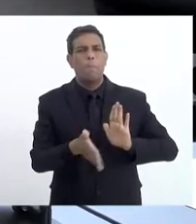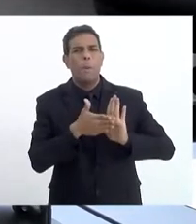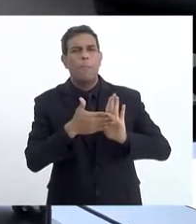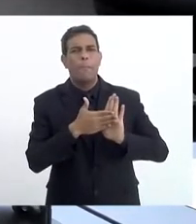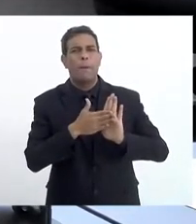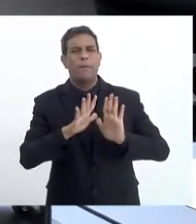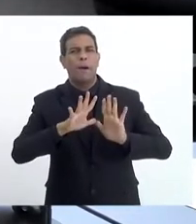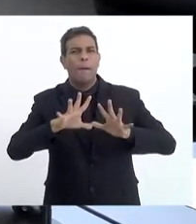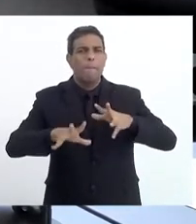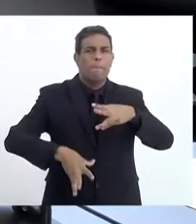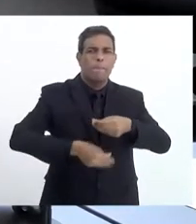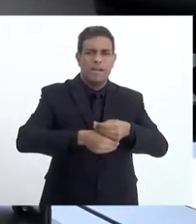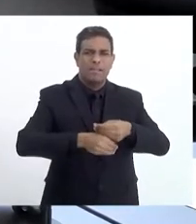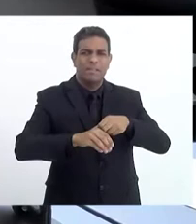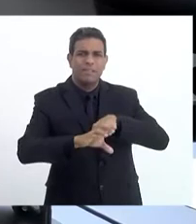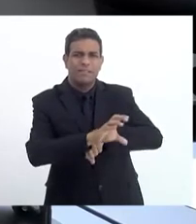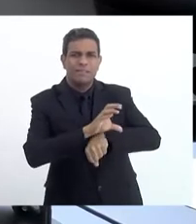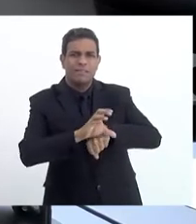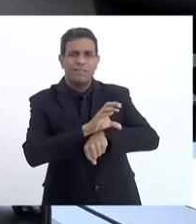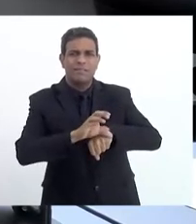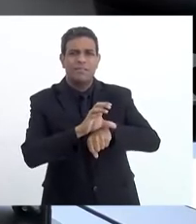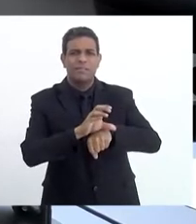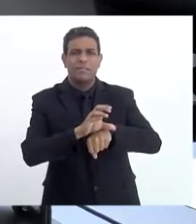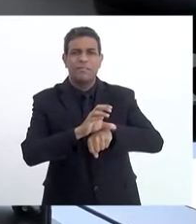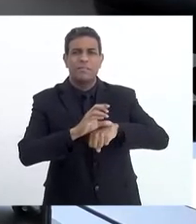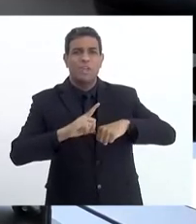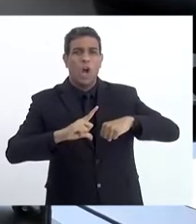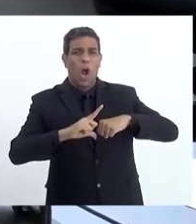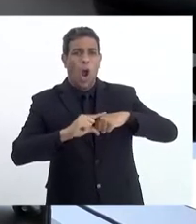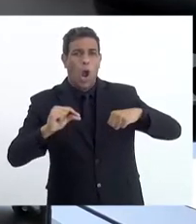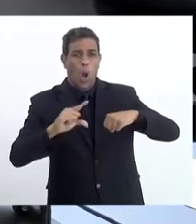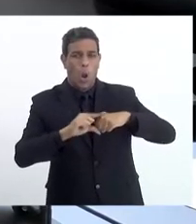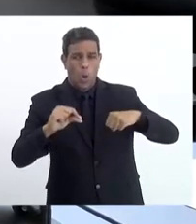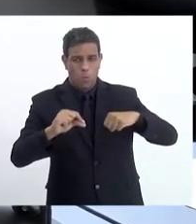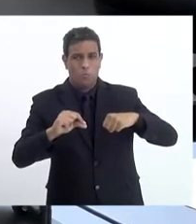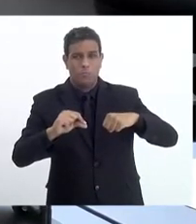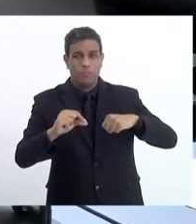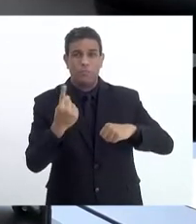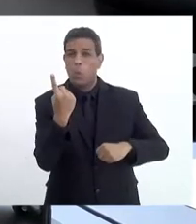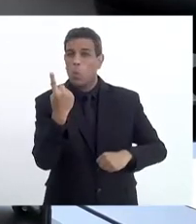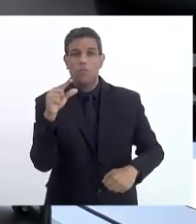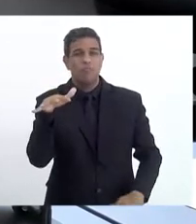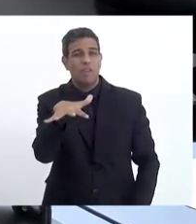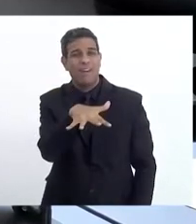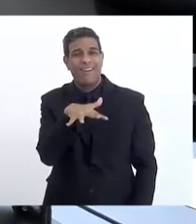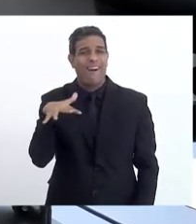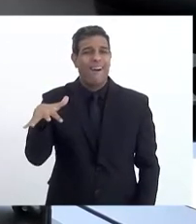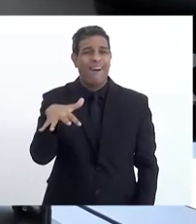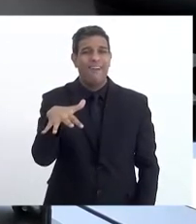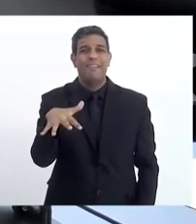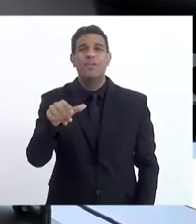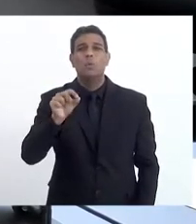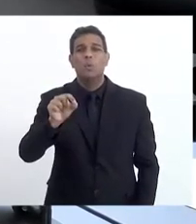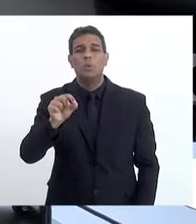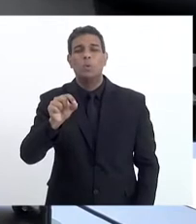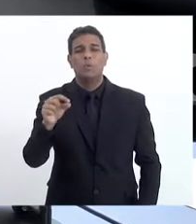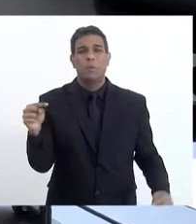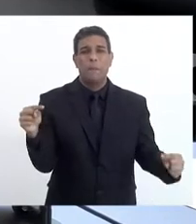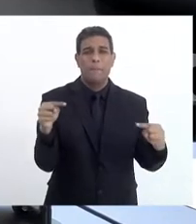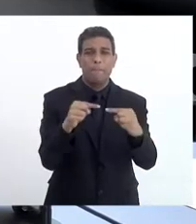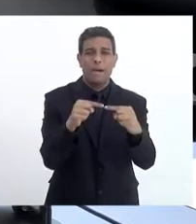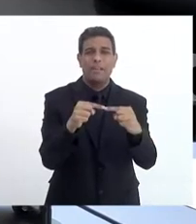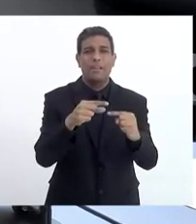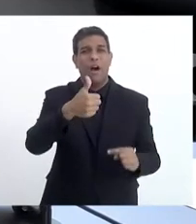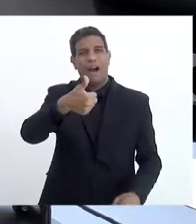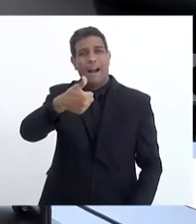uma emenda, incluindo o parágrafo único ao artigo